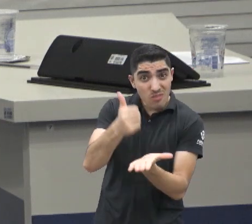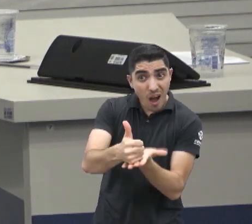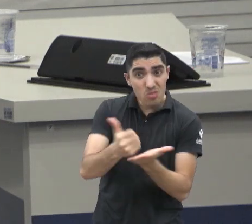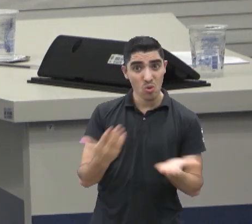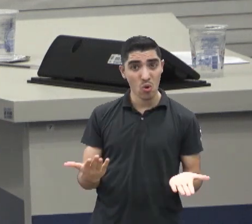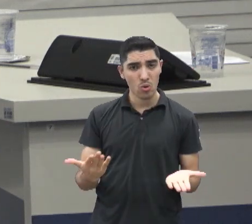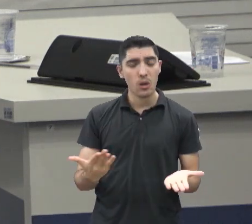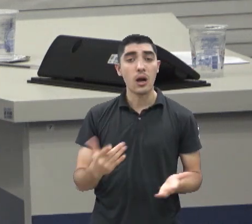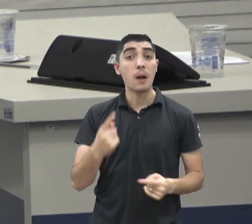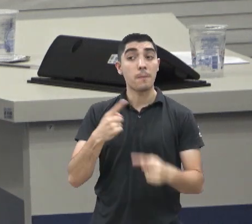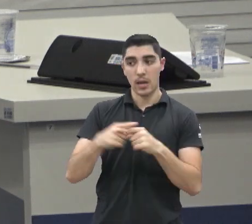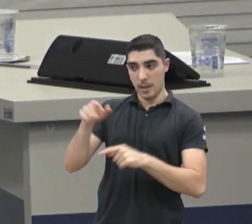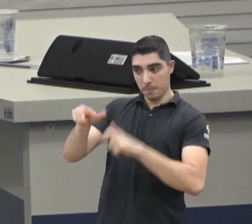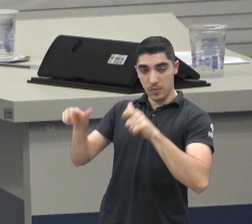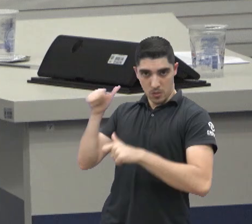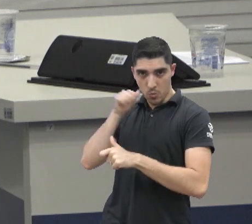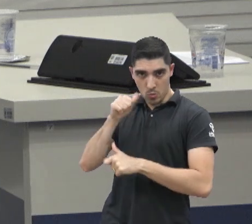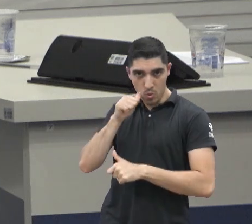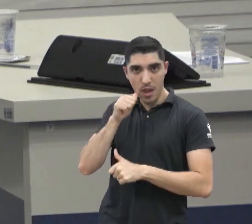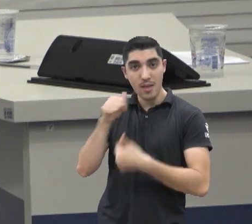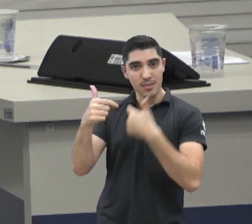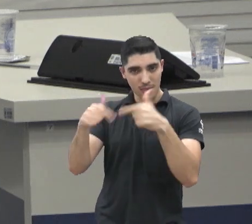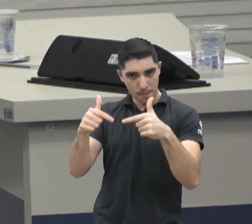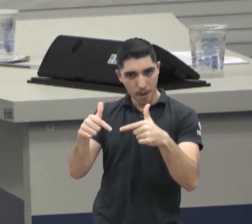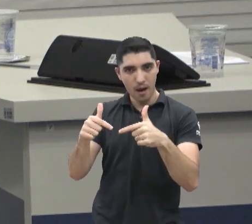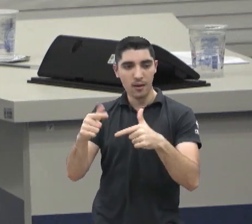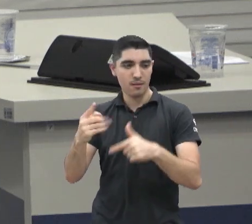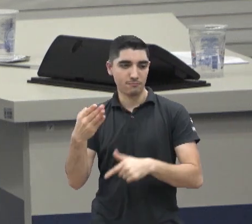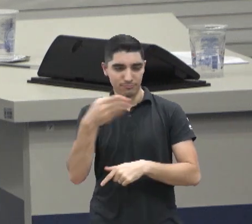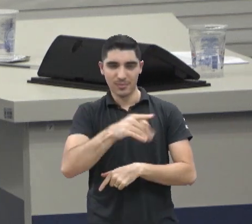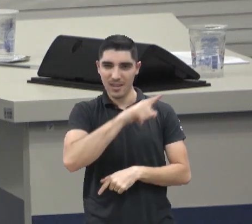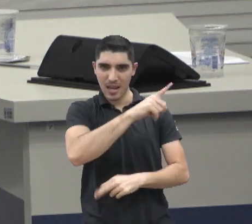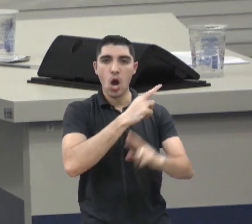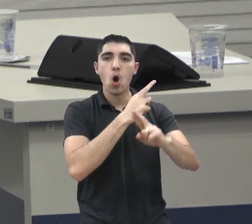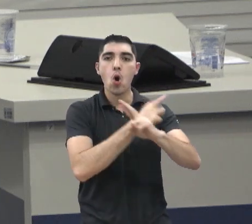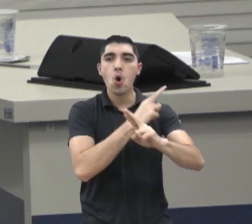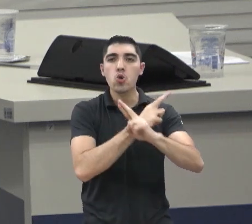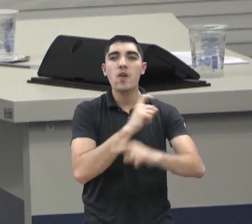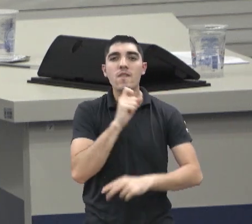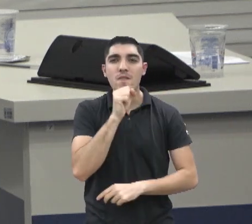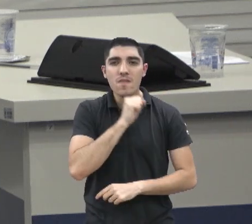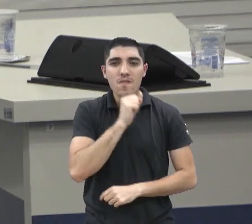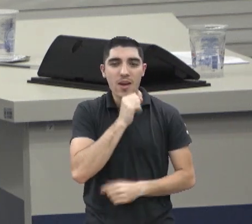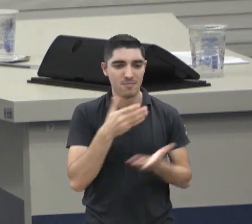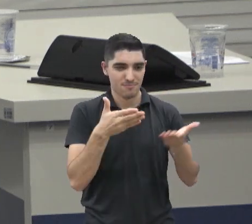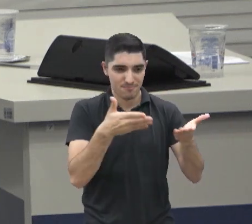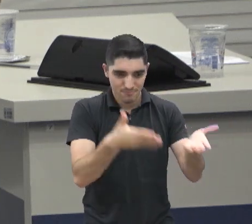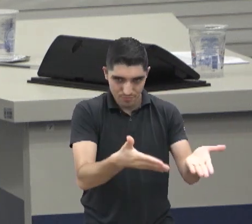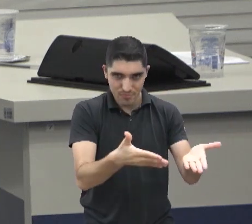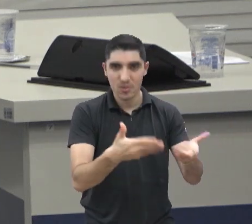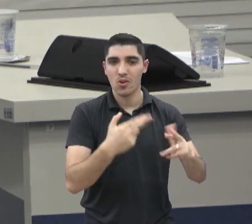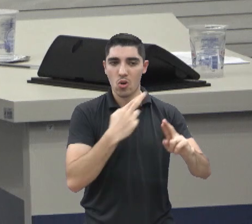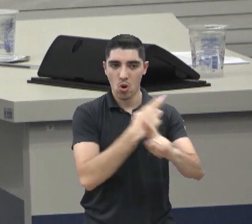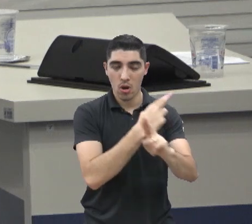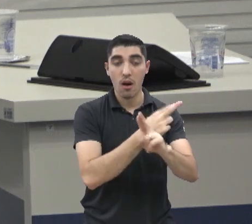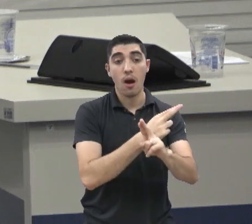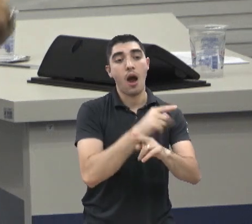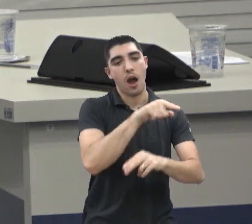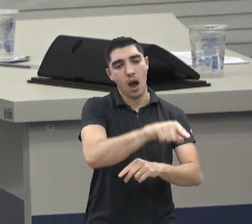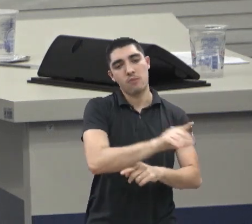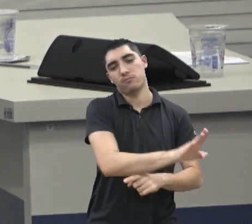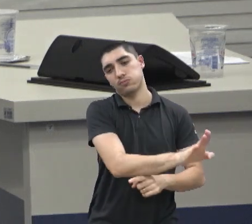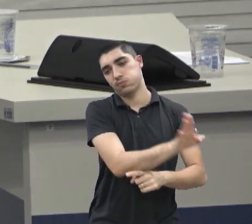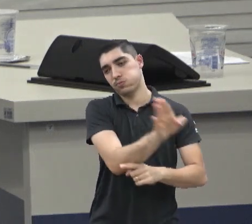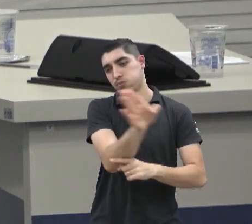pegam ônibus daqui, que vem até a rodoviária velha, e da rodoviária velha vai até até